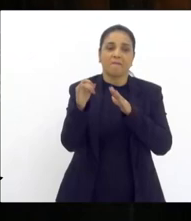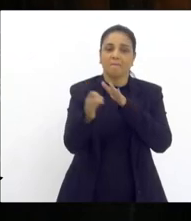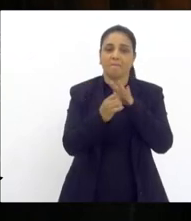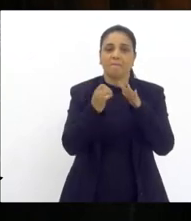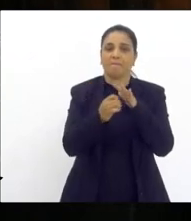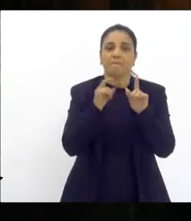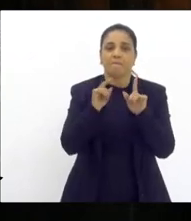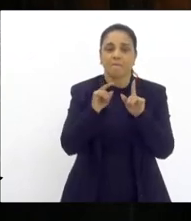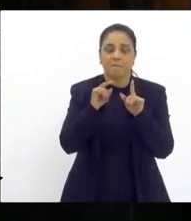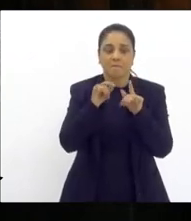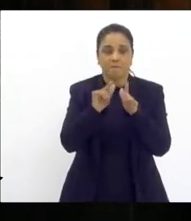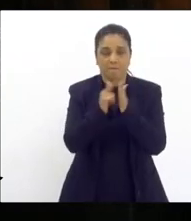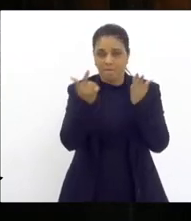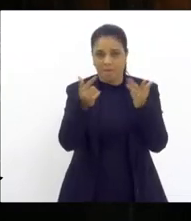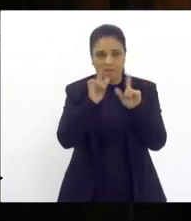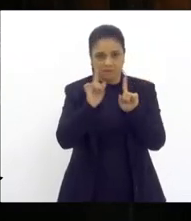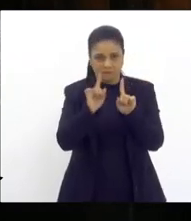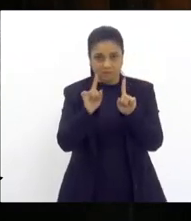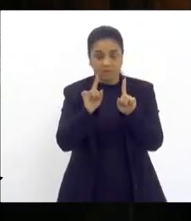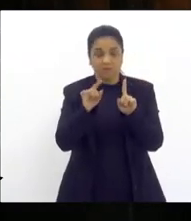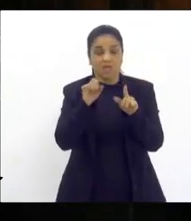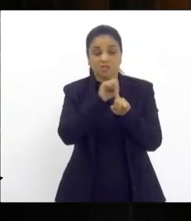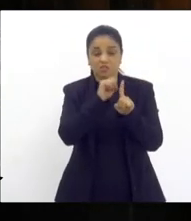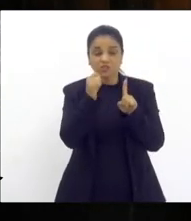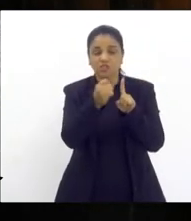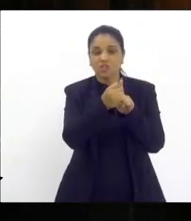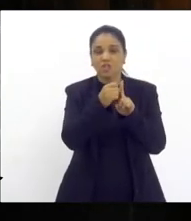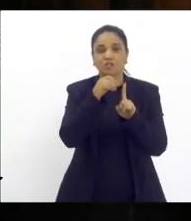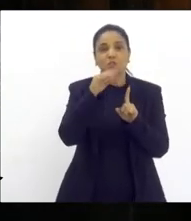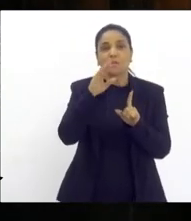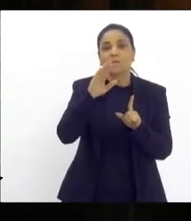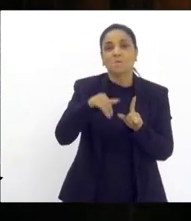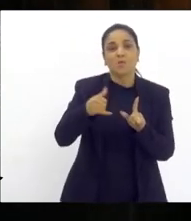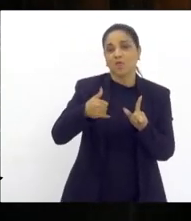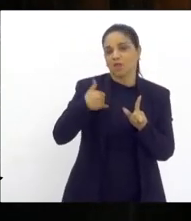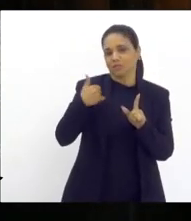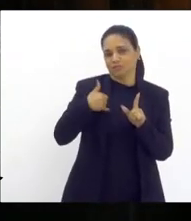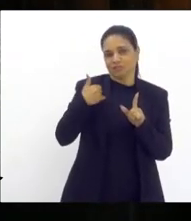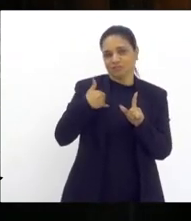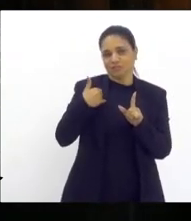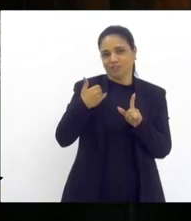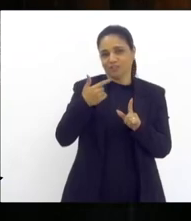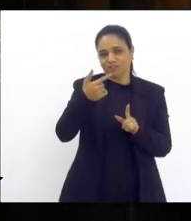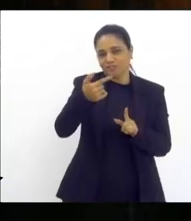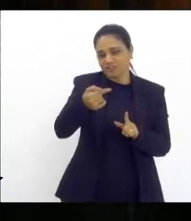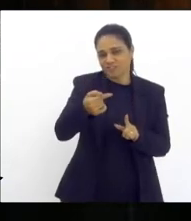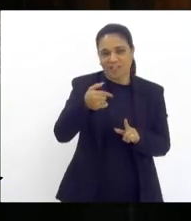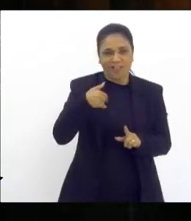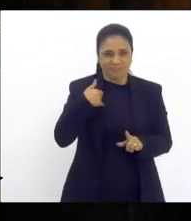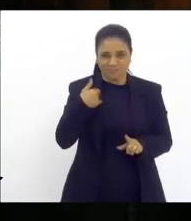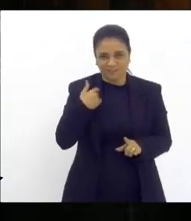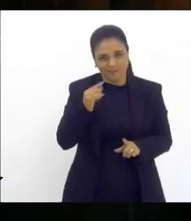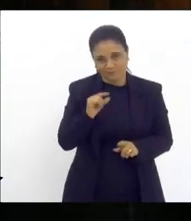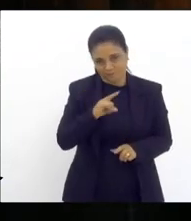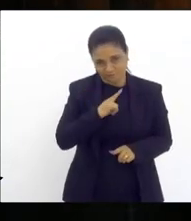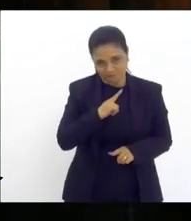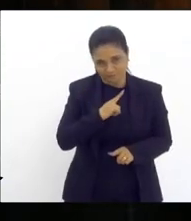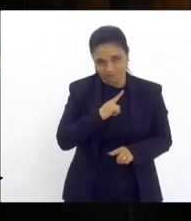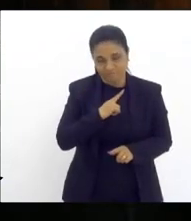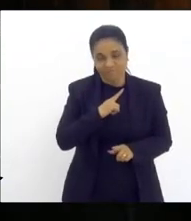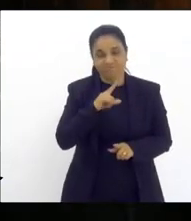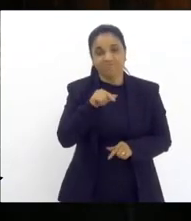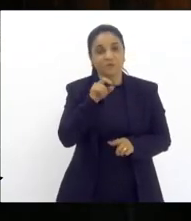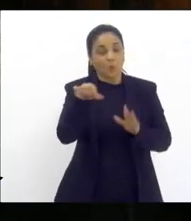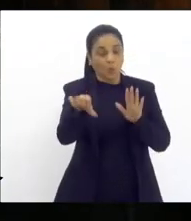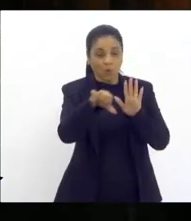é tratado na sociedade como menor de idade porque ele tem apenas 17 anos um criminoso